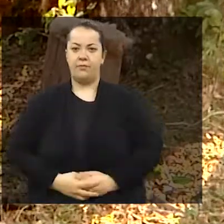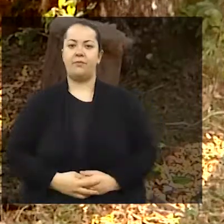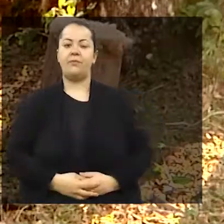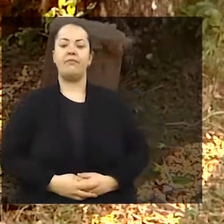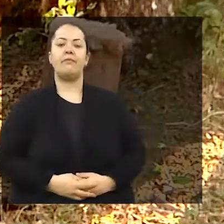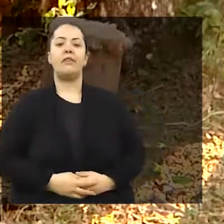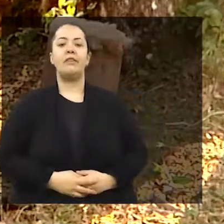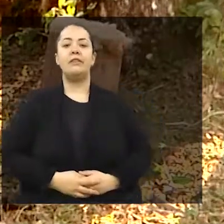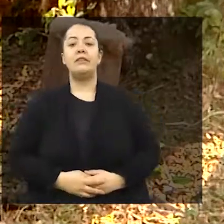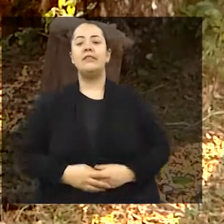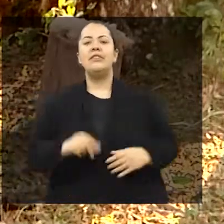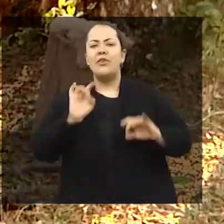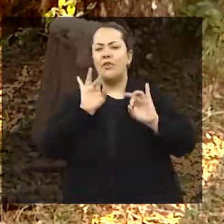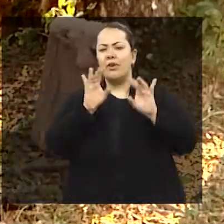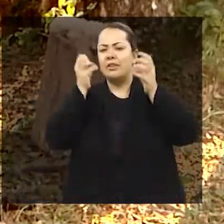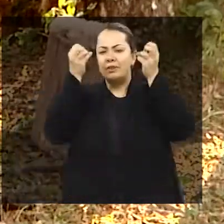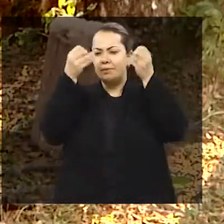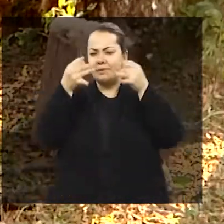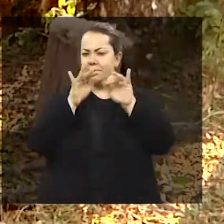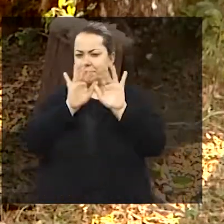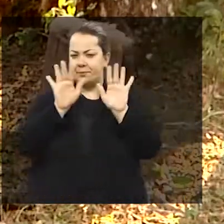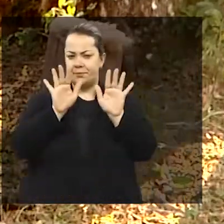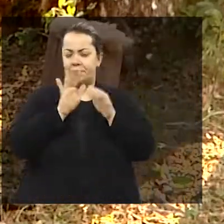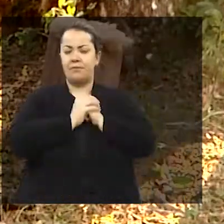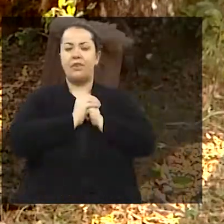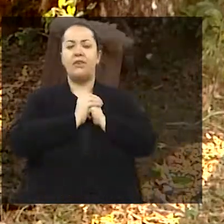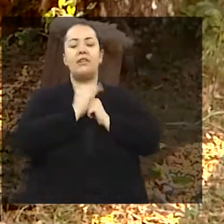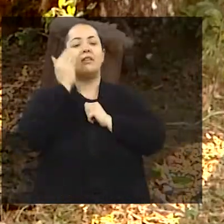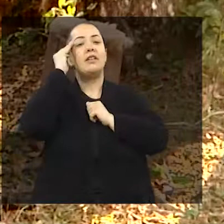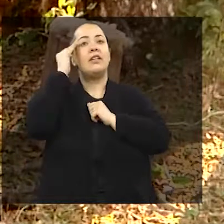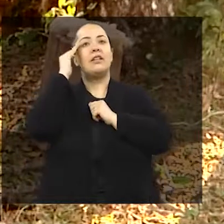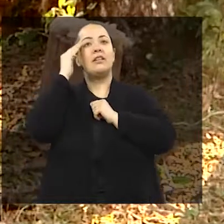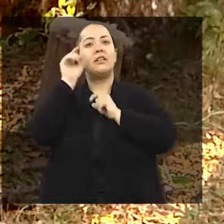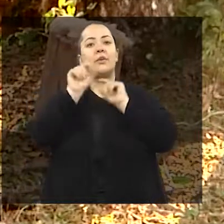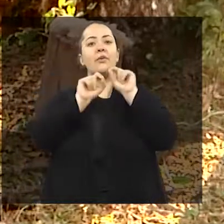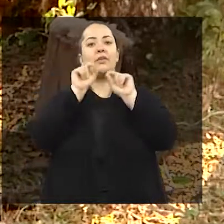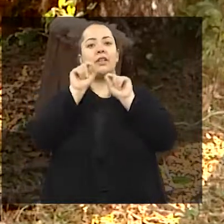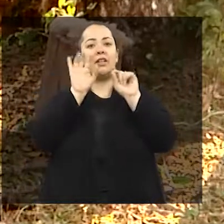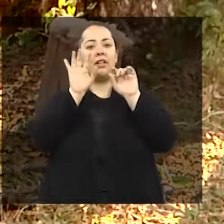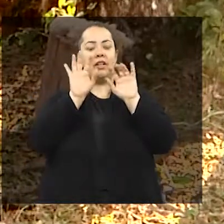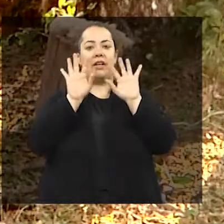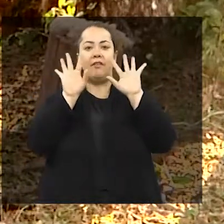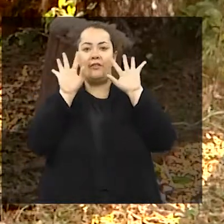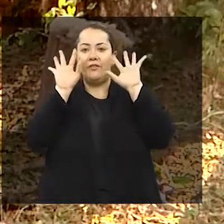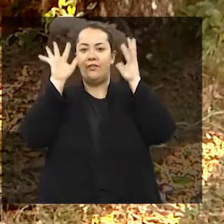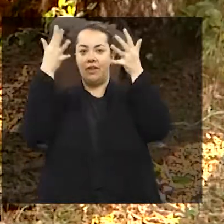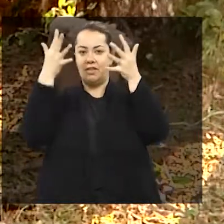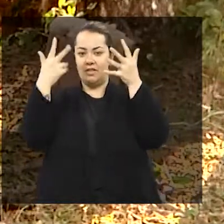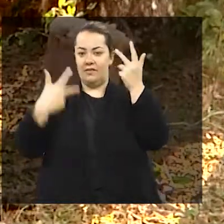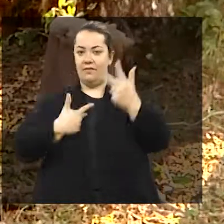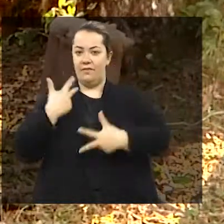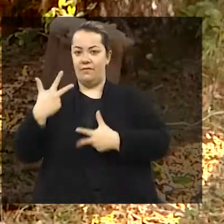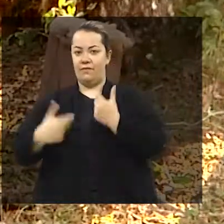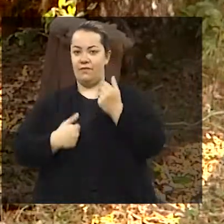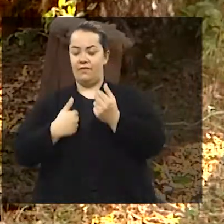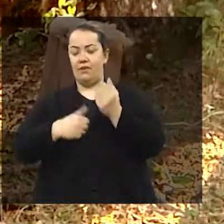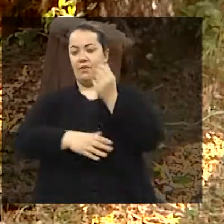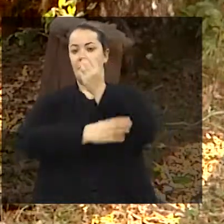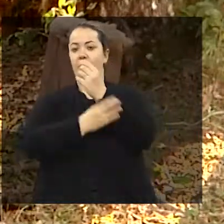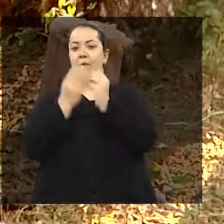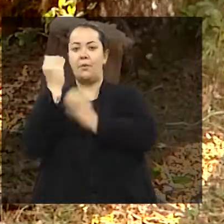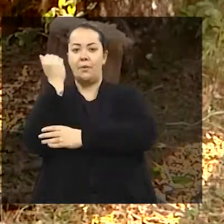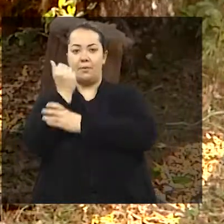achou por bem não realizar até manifestou isso através da coordenadoria que não realizaria o